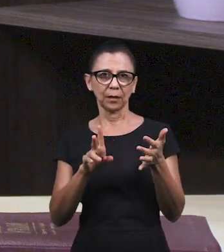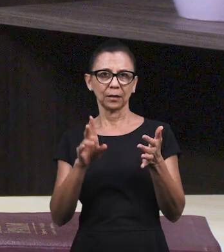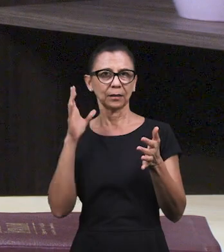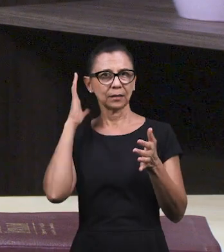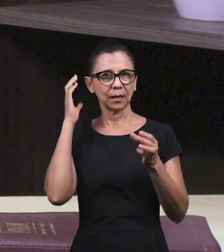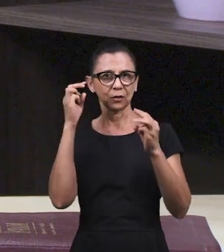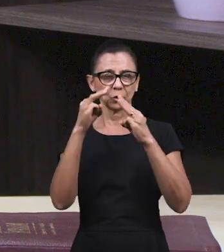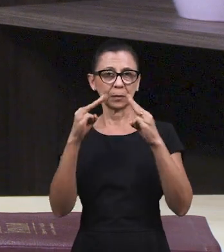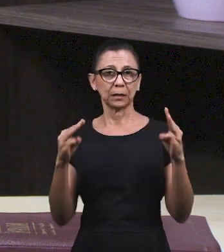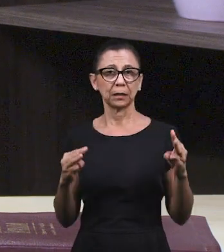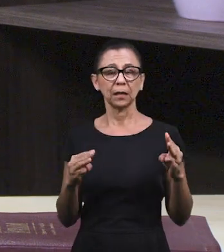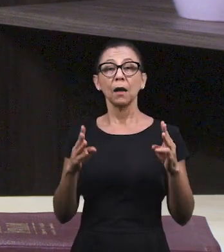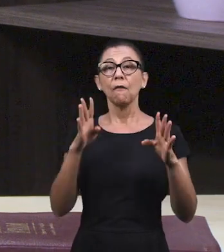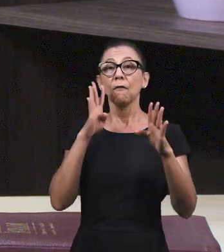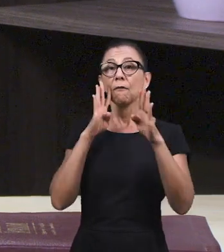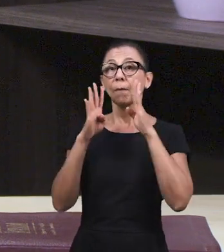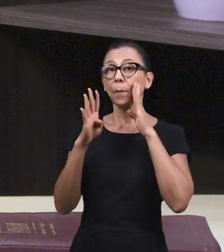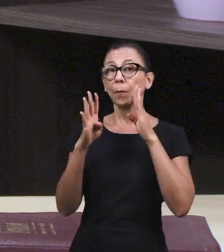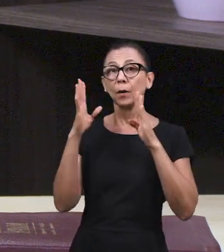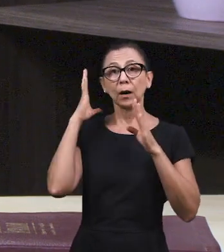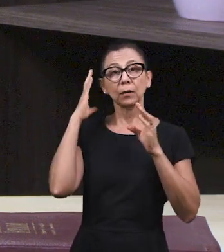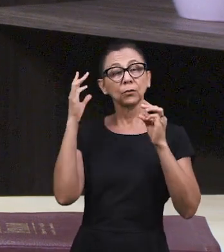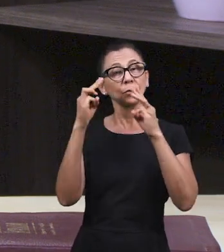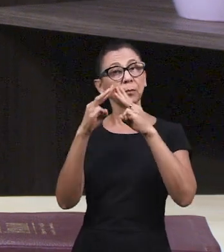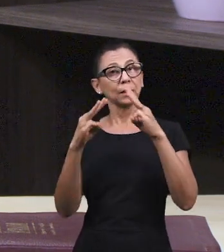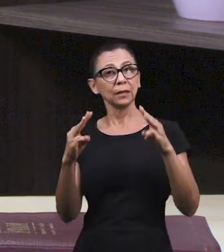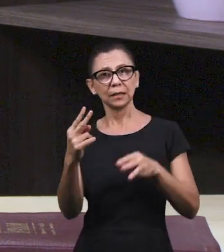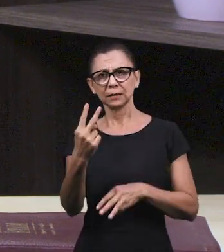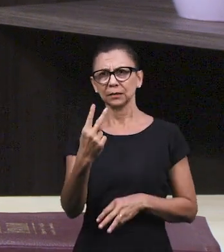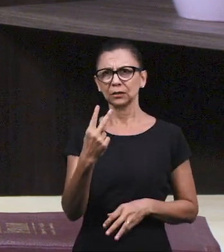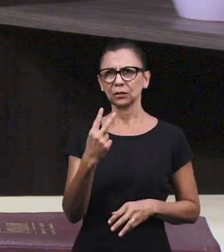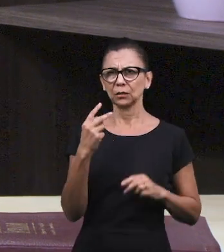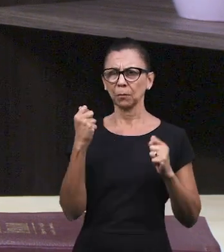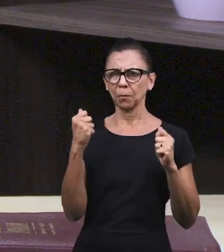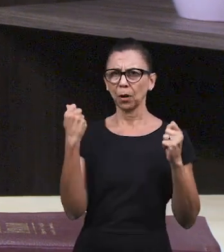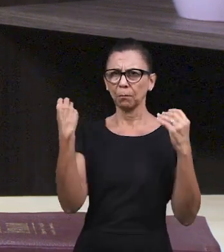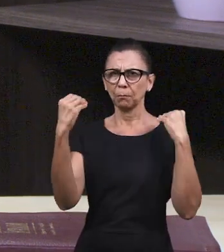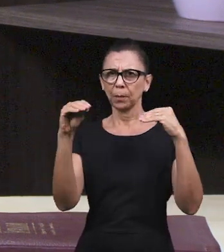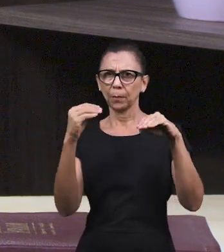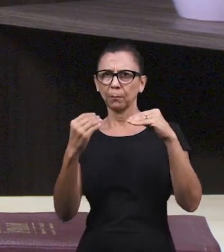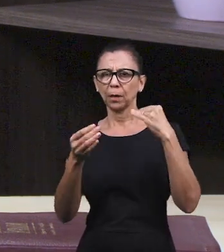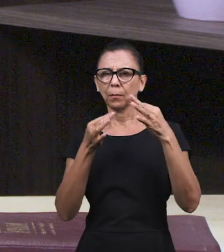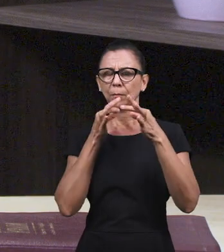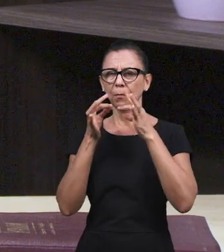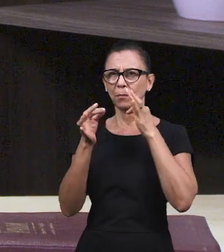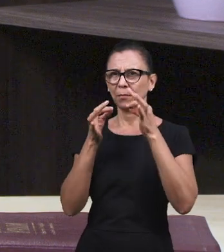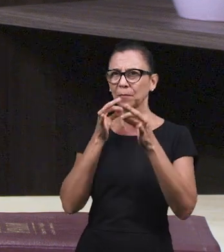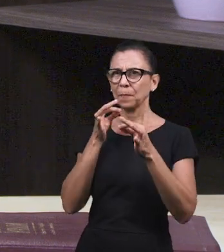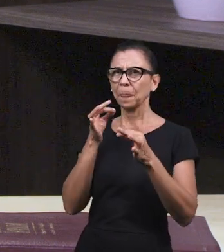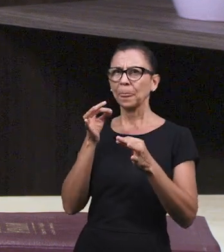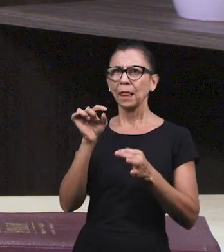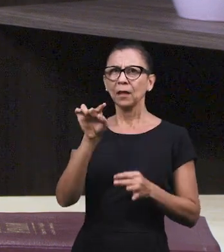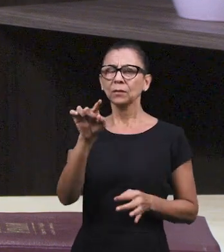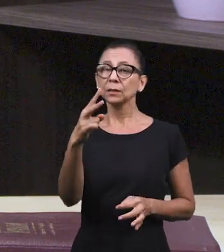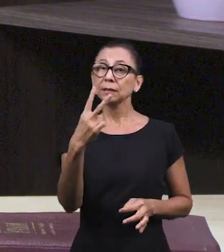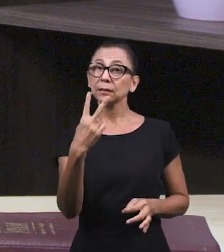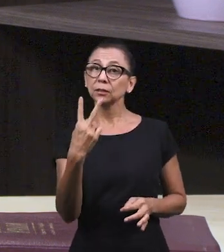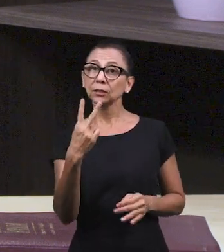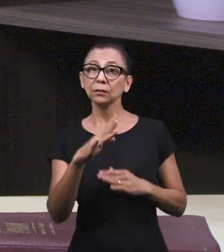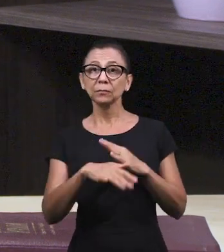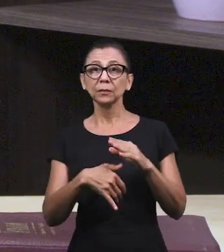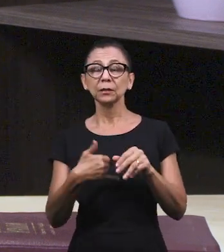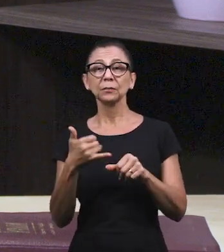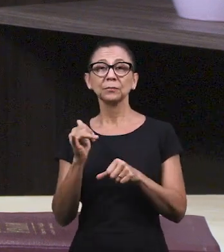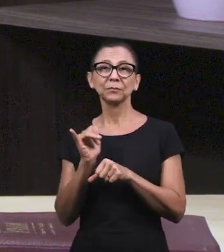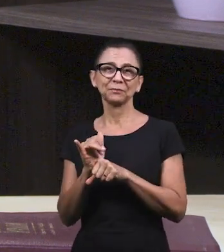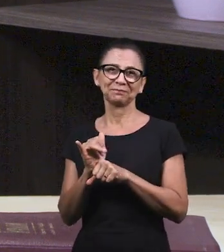que está nos assistindo pelo Facebook da Rádio Manaim, onde você pode colocar também o seu comentário. E você que está nos assistindo pelo